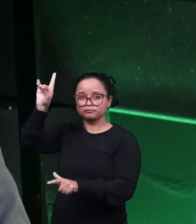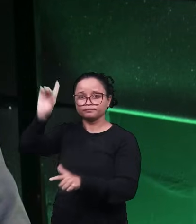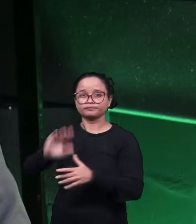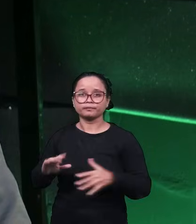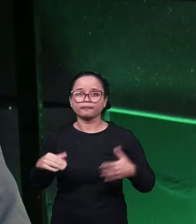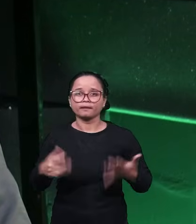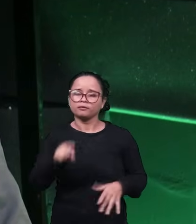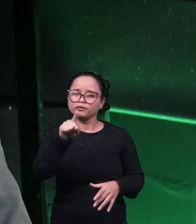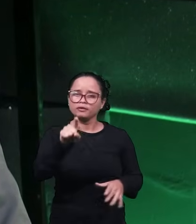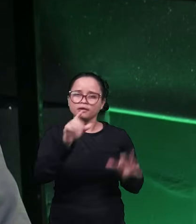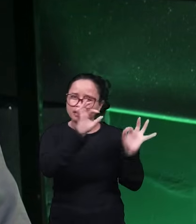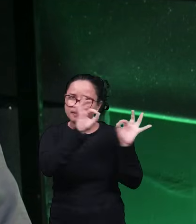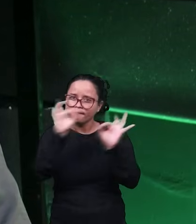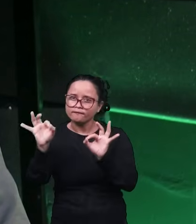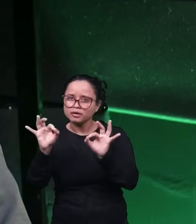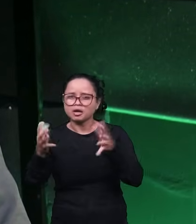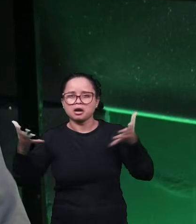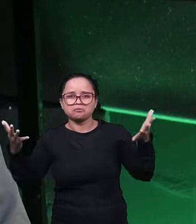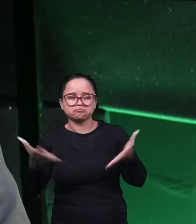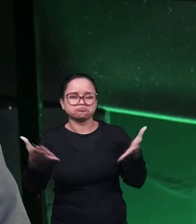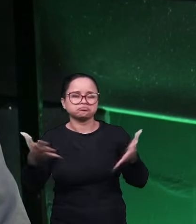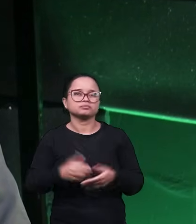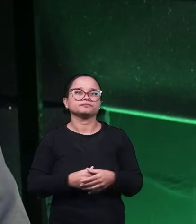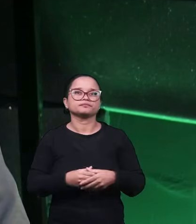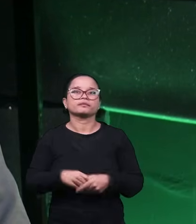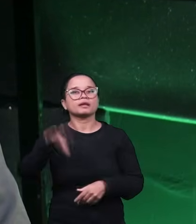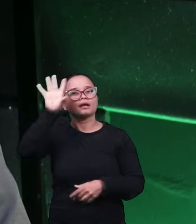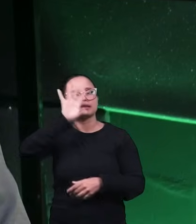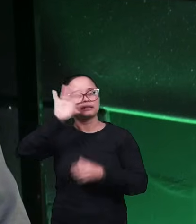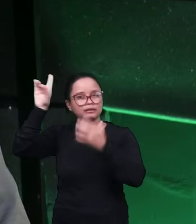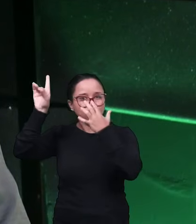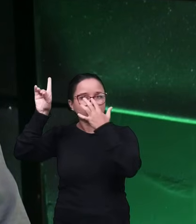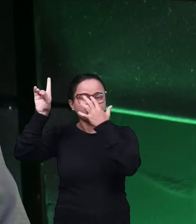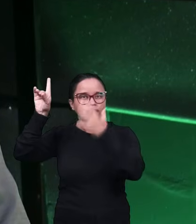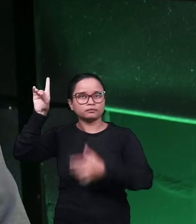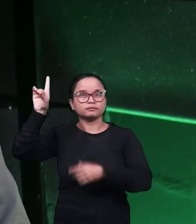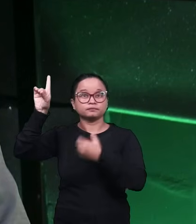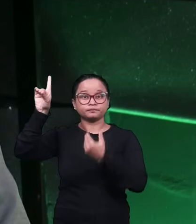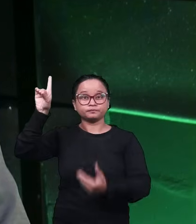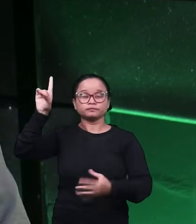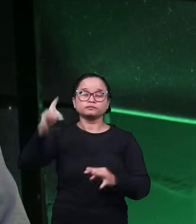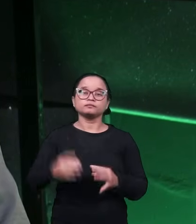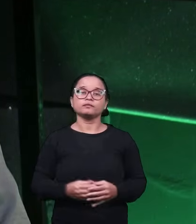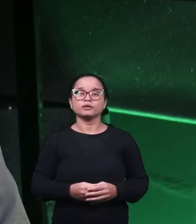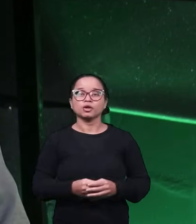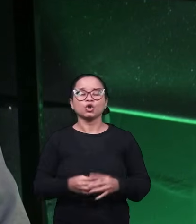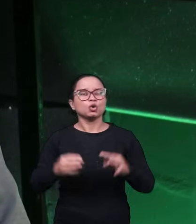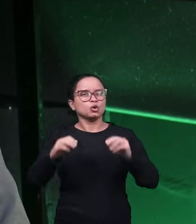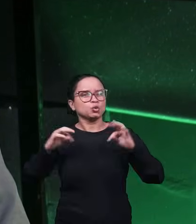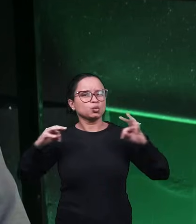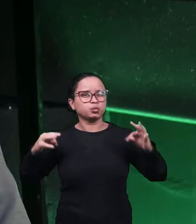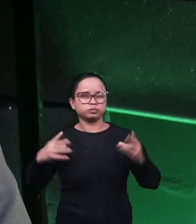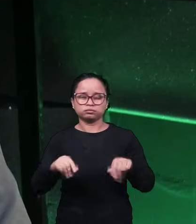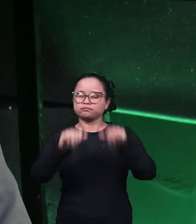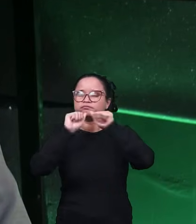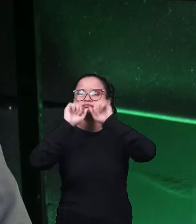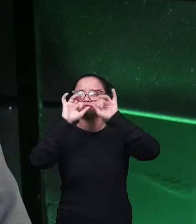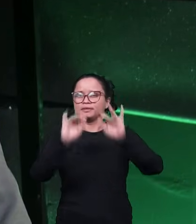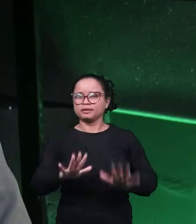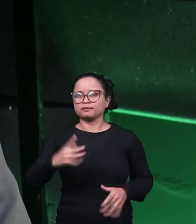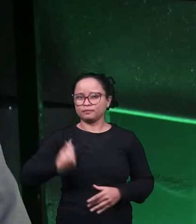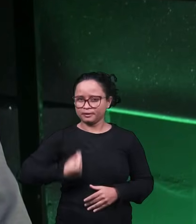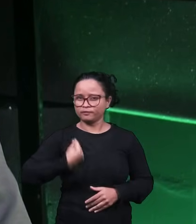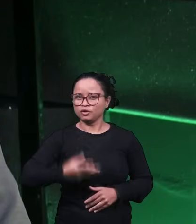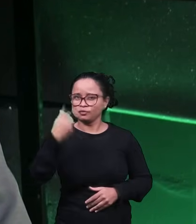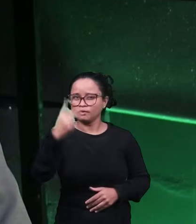nos assistindo, né, nesse episódio, Deus ele tem todos esses benefícios para a sua vida.